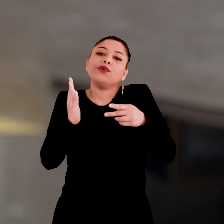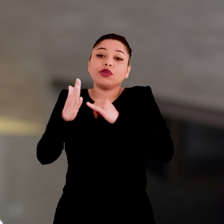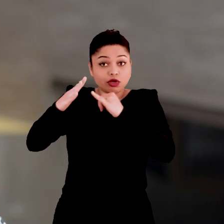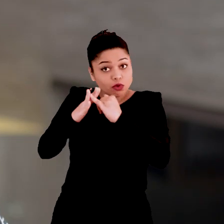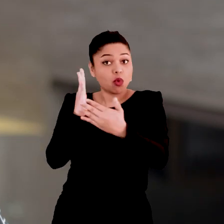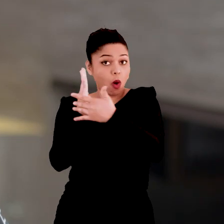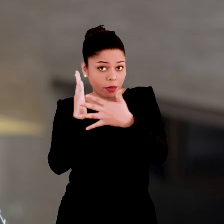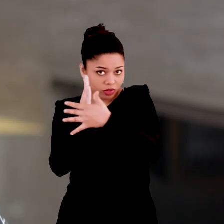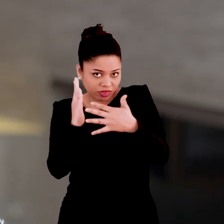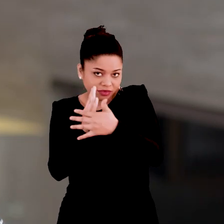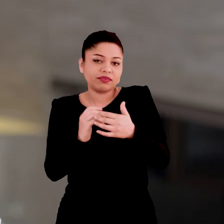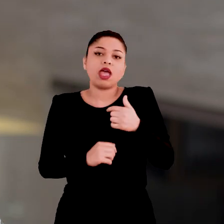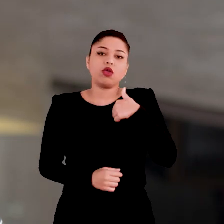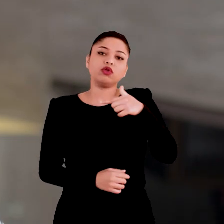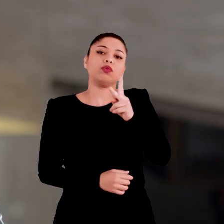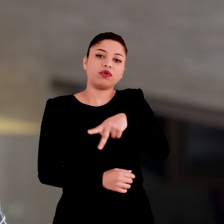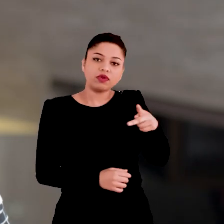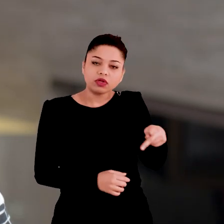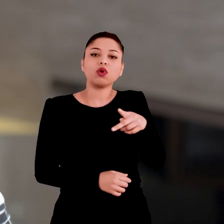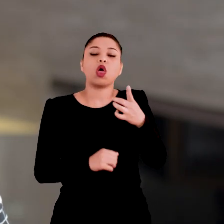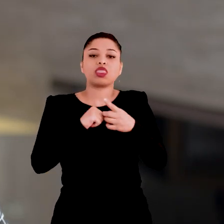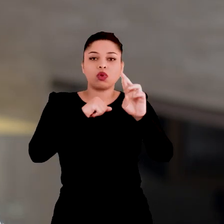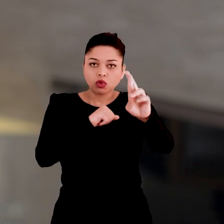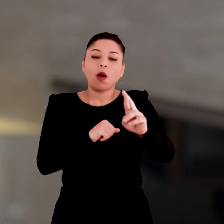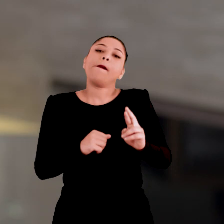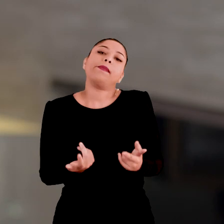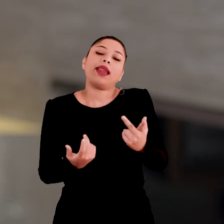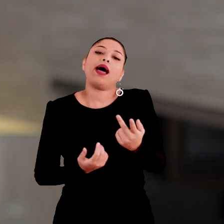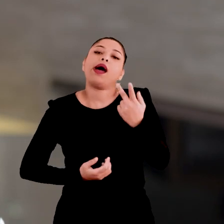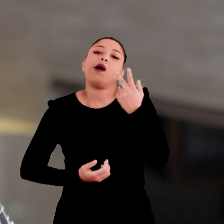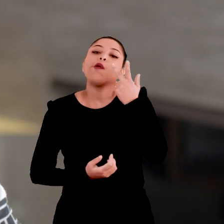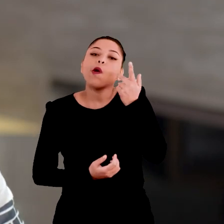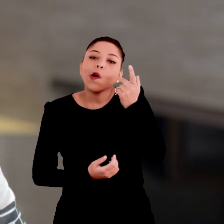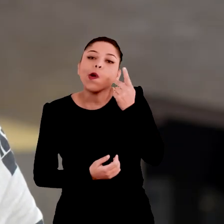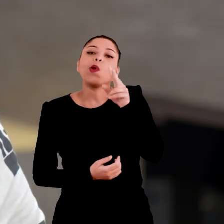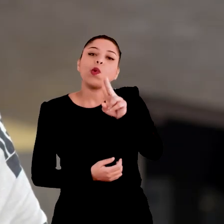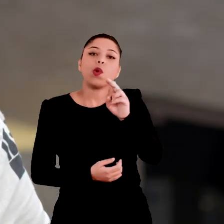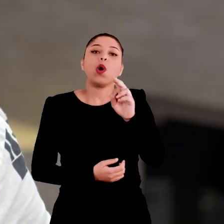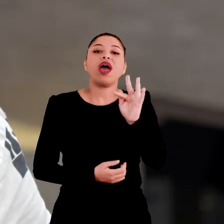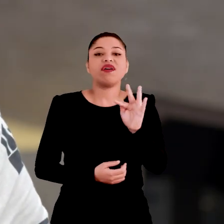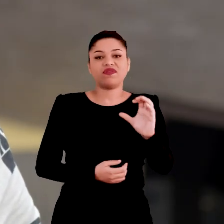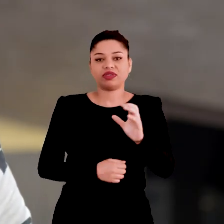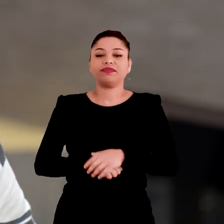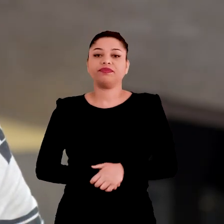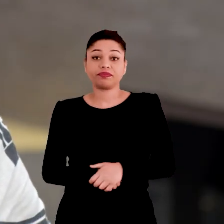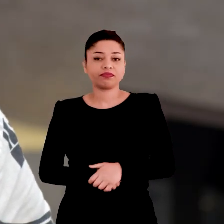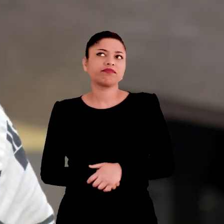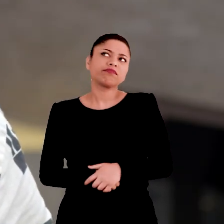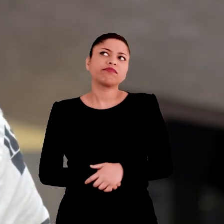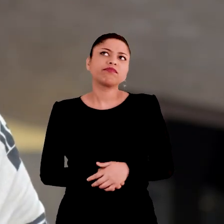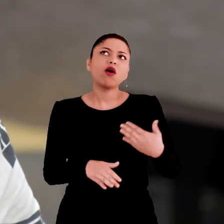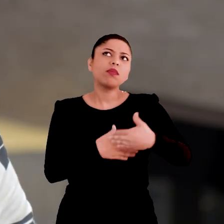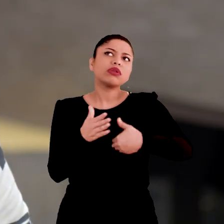sou professor, doutor pela Universidade Federal do Ceará, Departamento de Projeto. O processo do júri foi